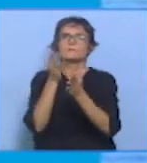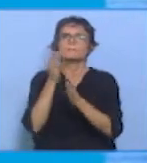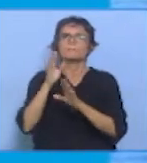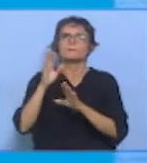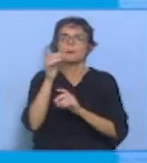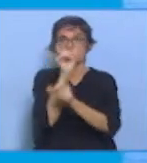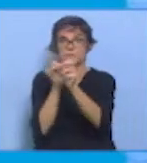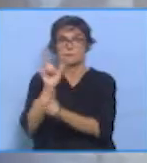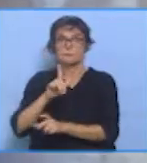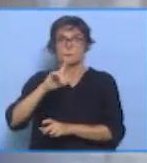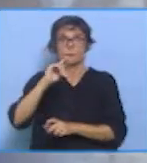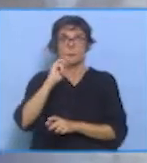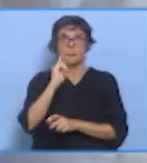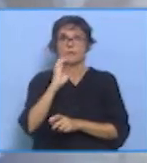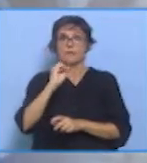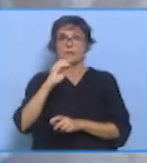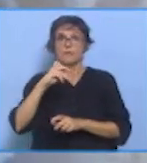Igreja. Quando ele